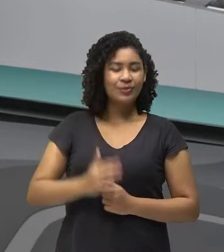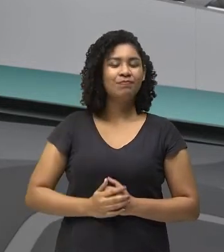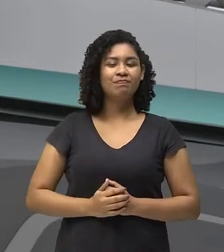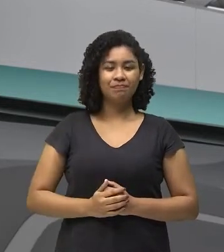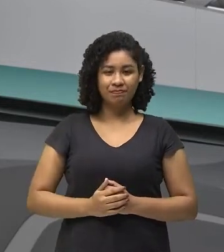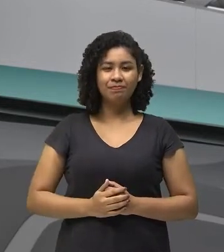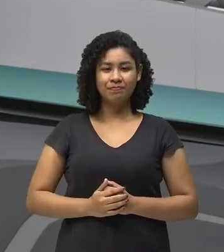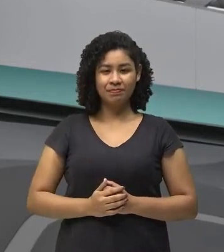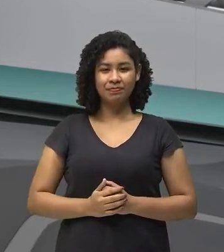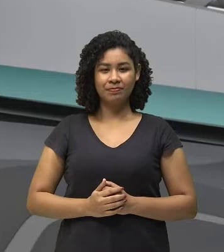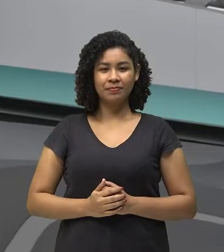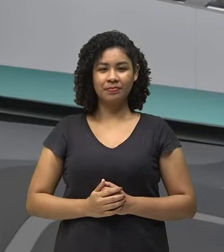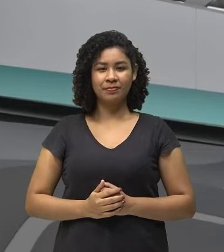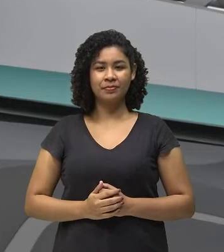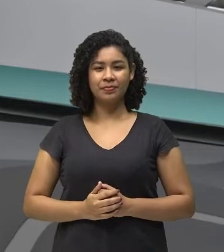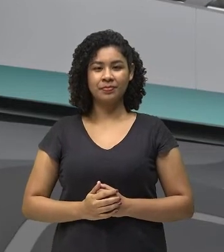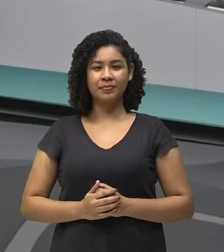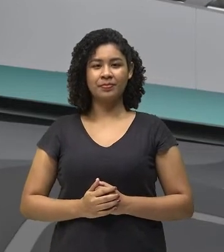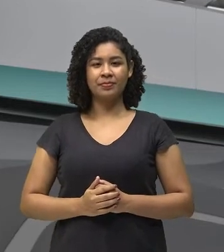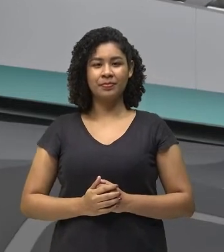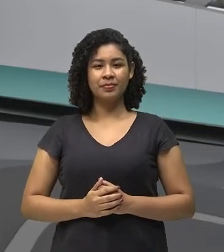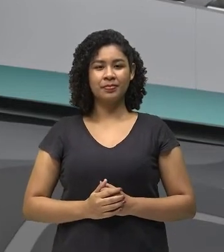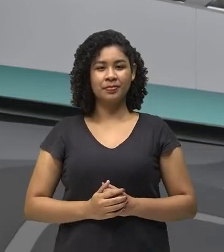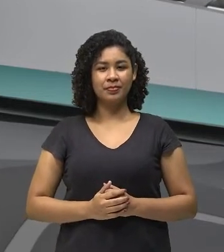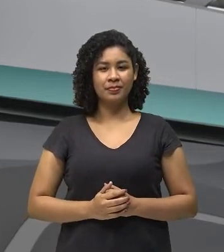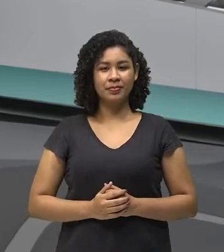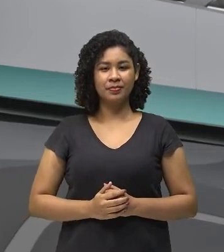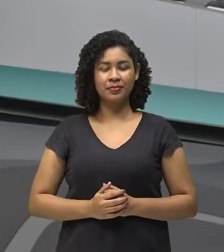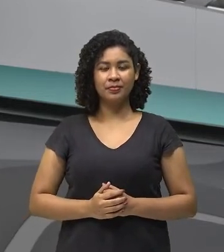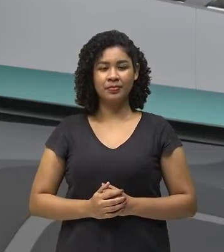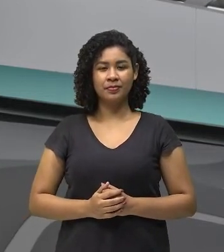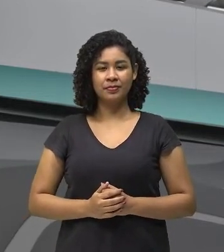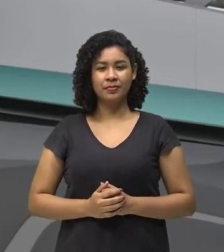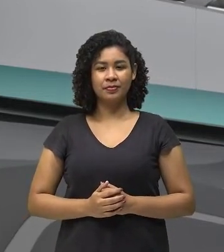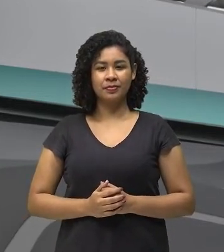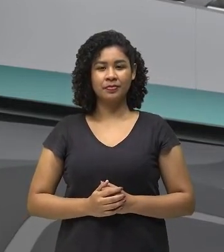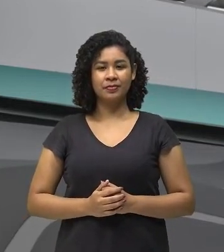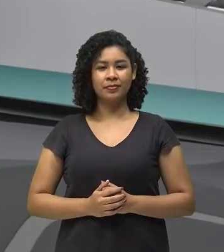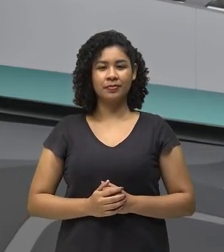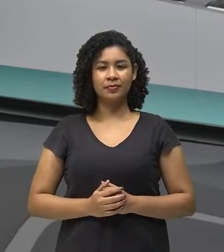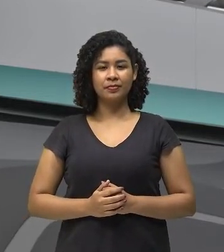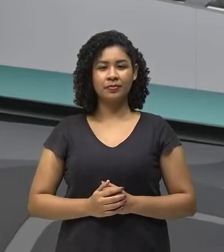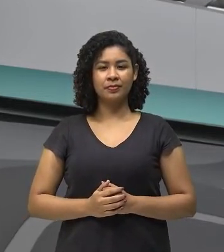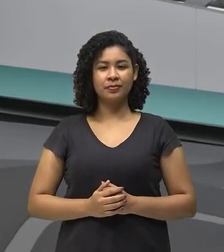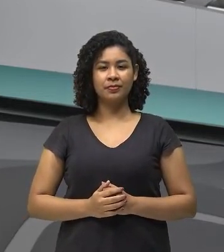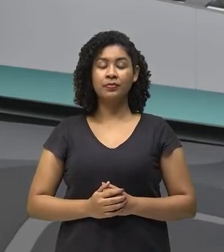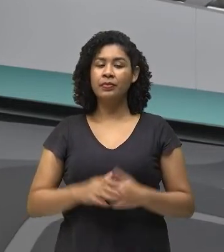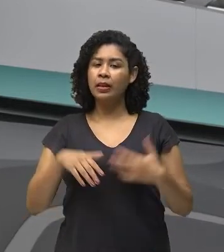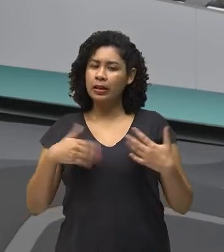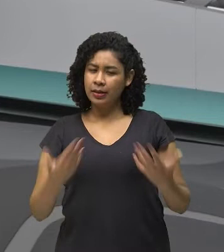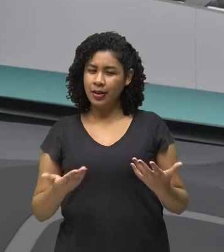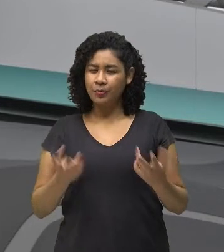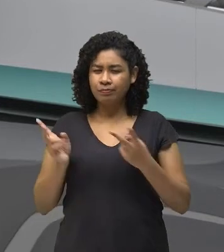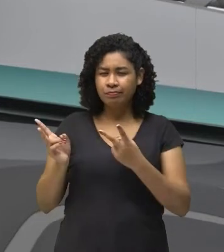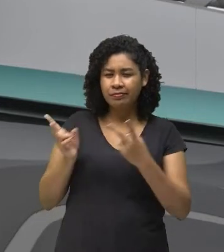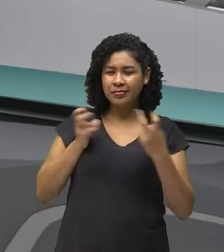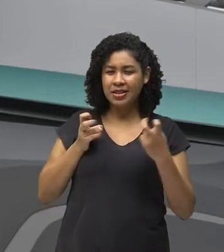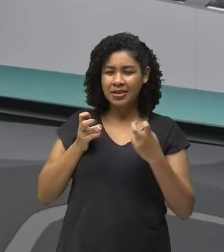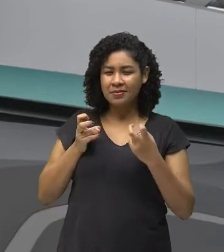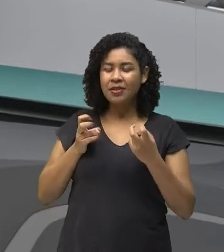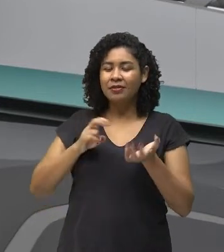que nos dias de hoje, não é? Computer software for different purposes, ok? Então, é o tipo